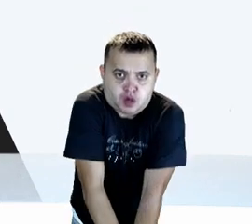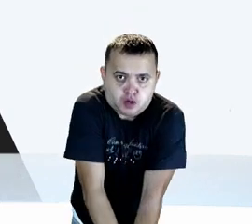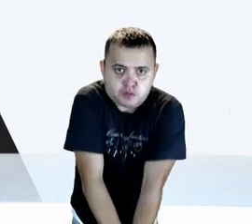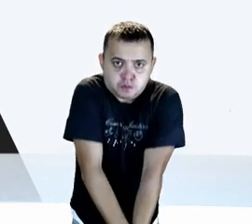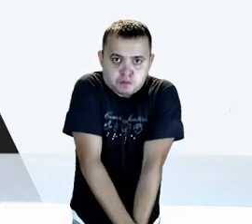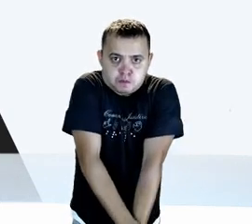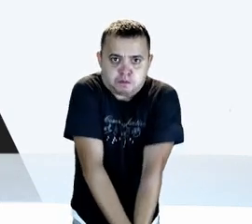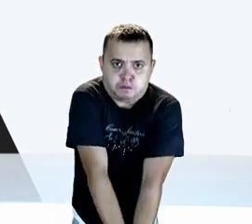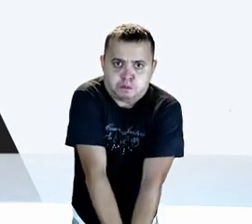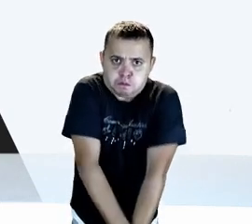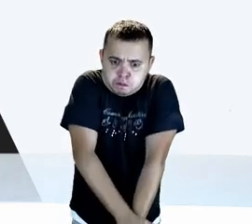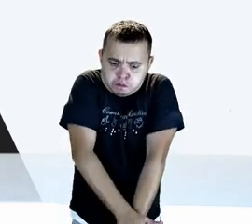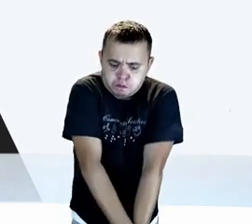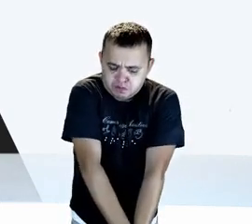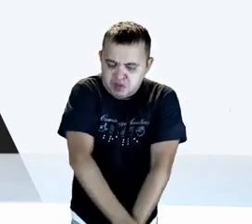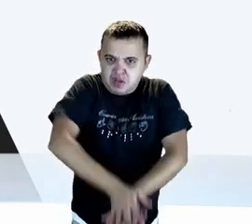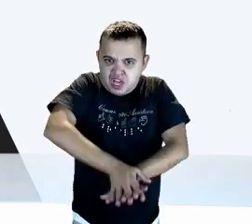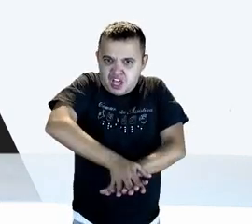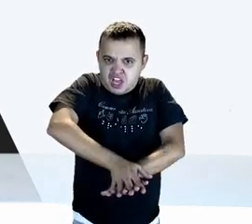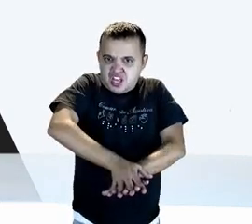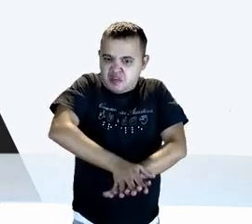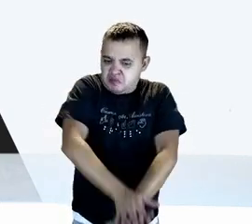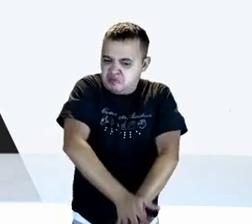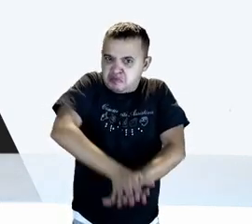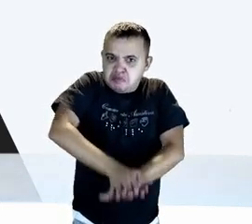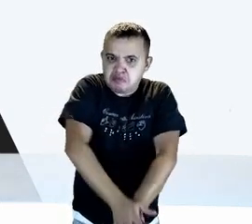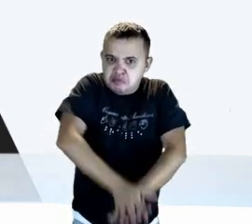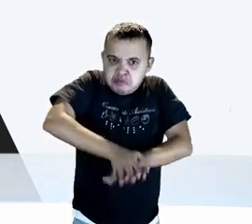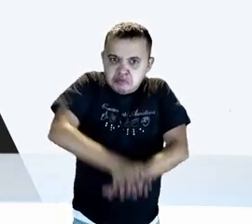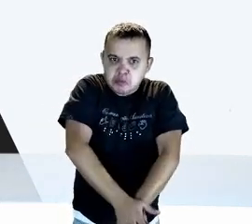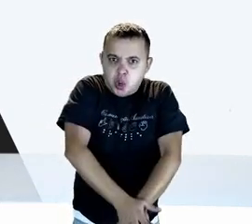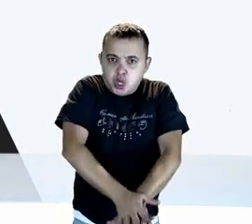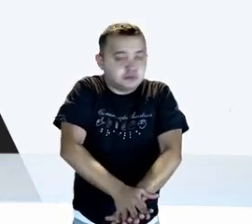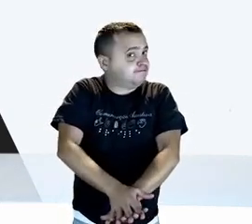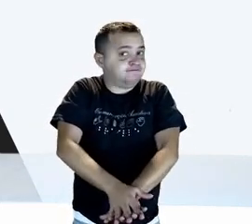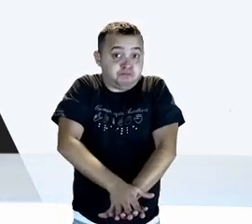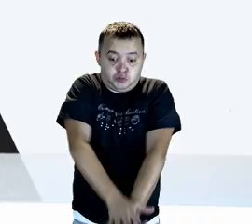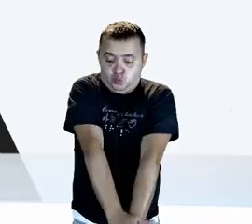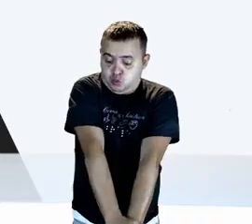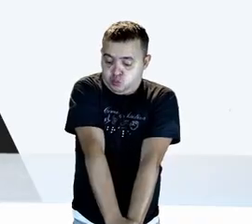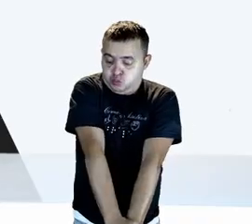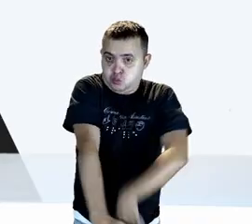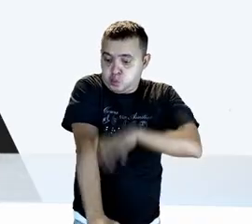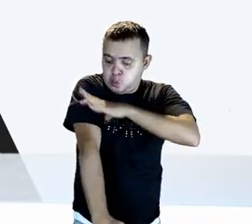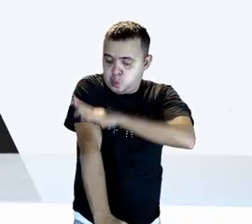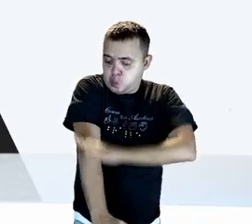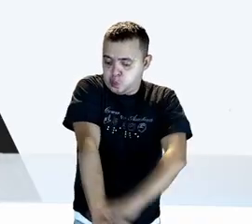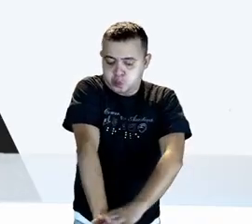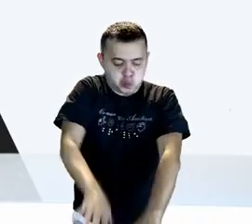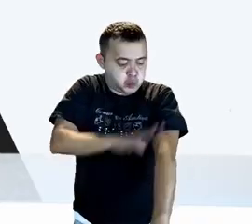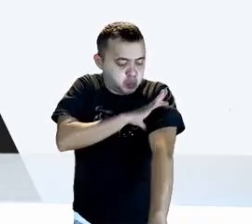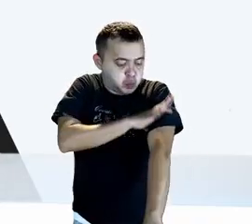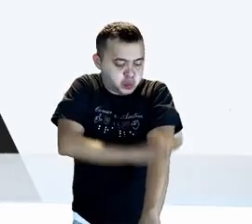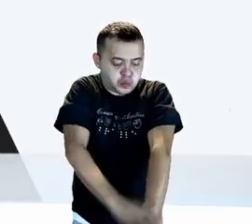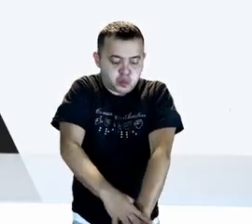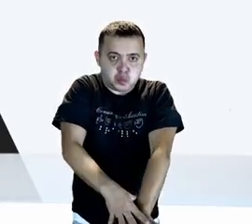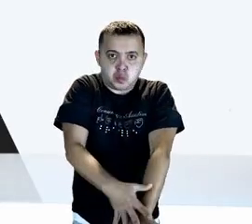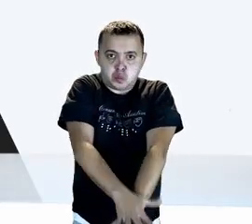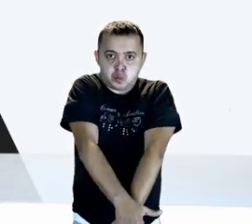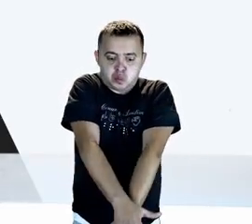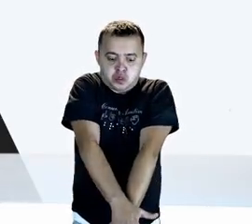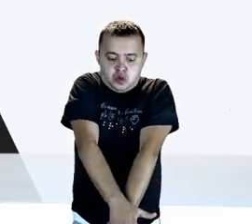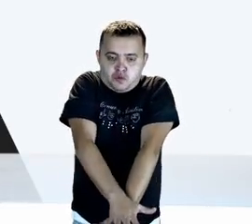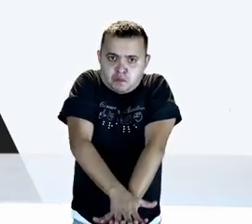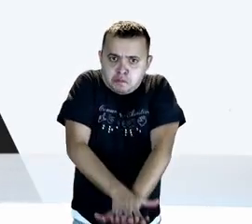manter os braços retos e os cotovelos estendidos. Assim você consegue pressionar o